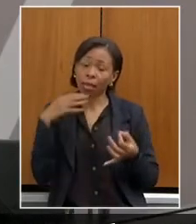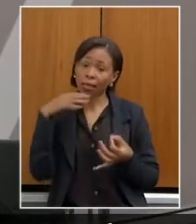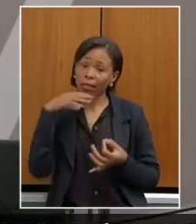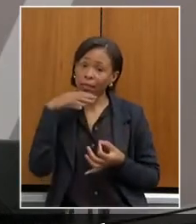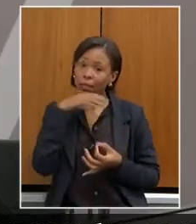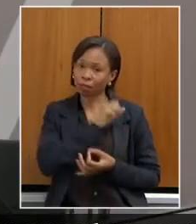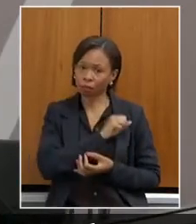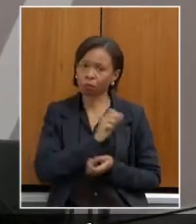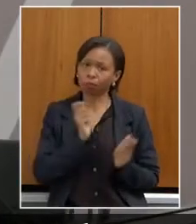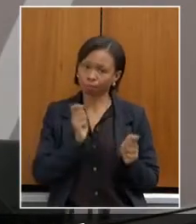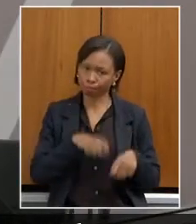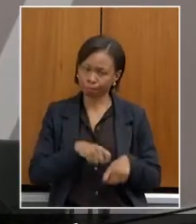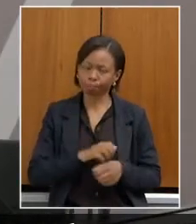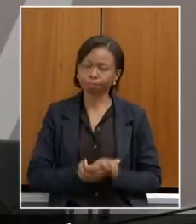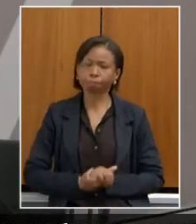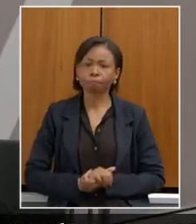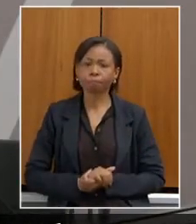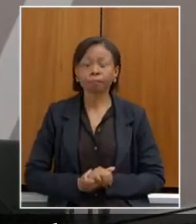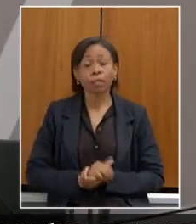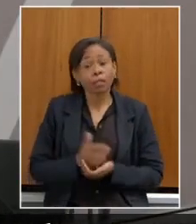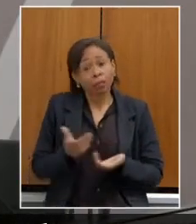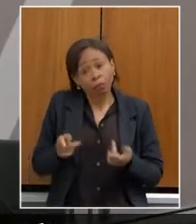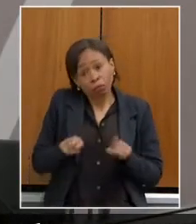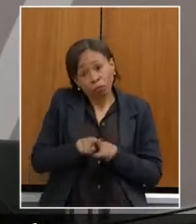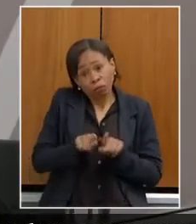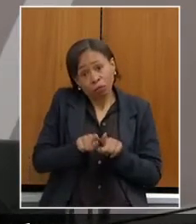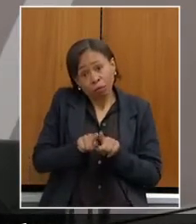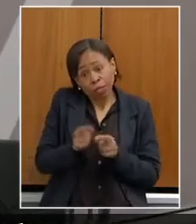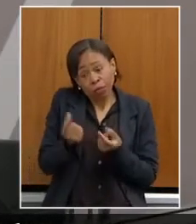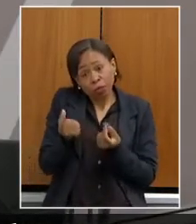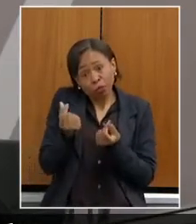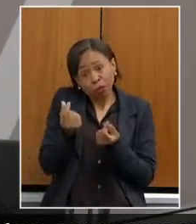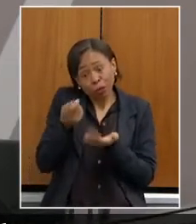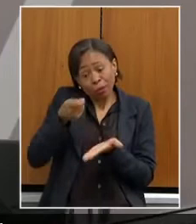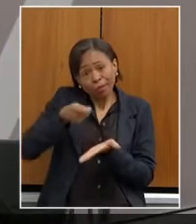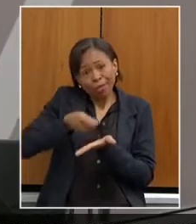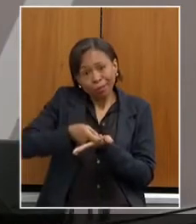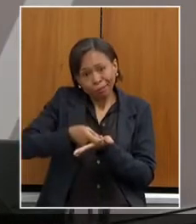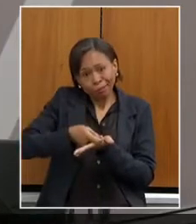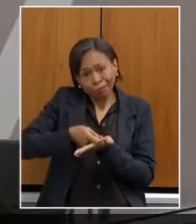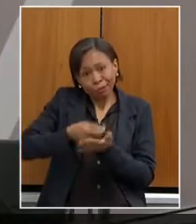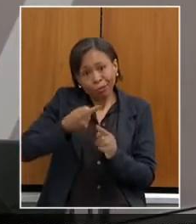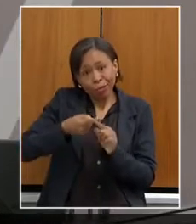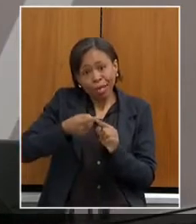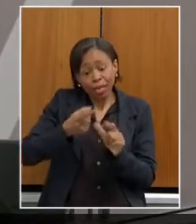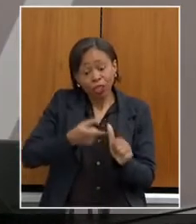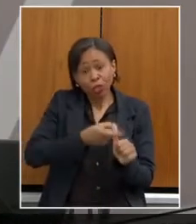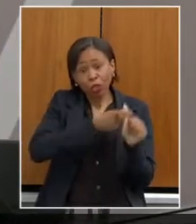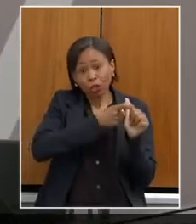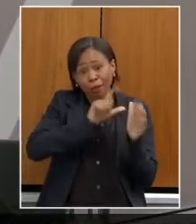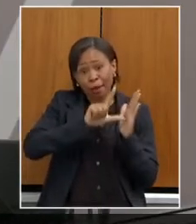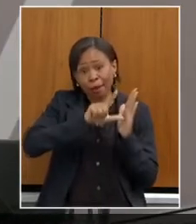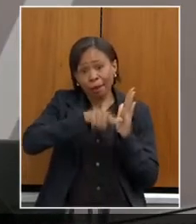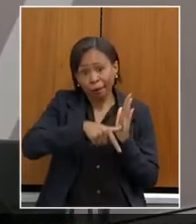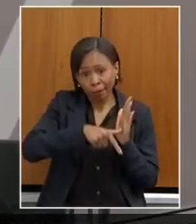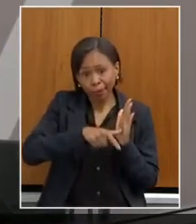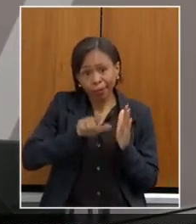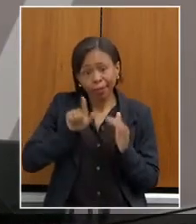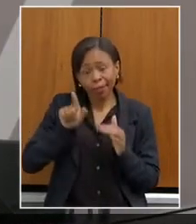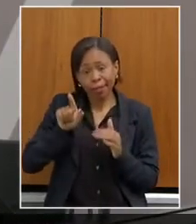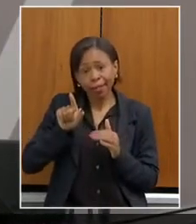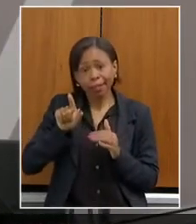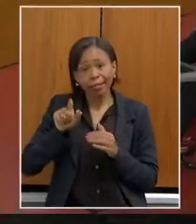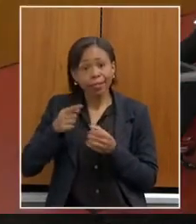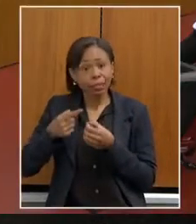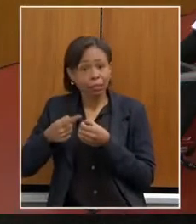e quanto também os pagamentos de dívidas atrasadas com o município de São Sebastião do Paraíso e com a Santa Casa onde